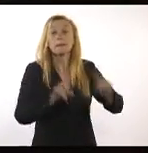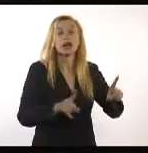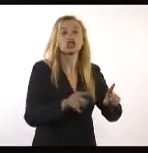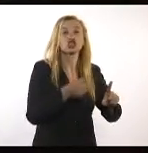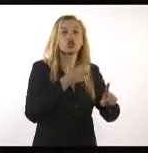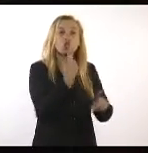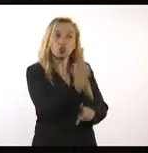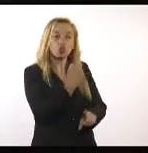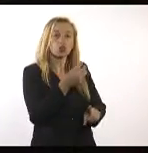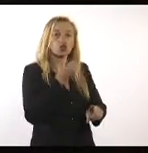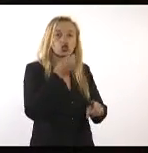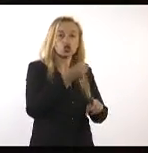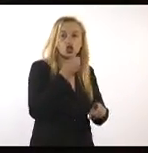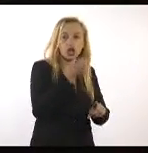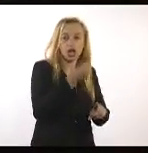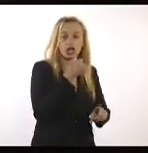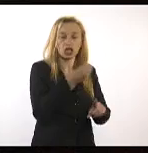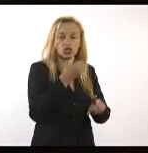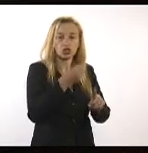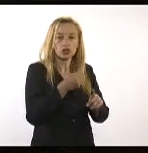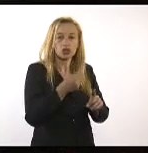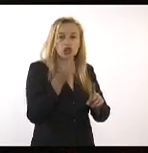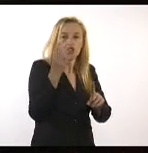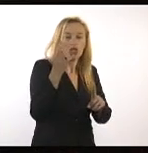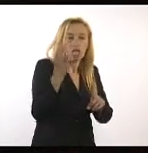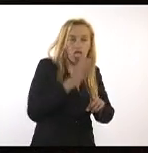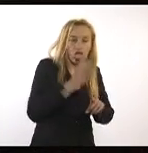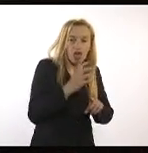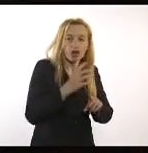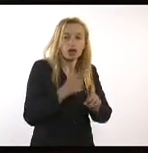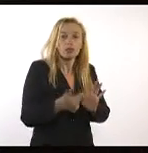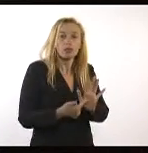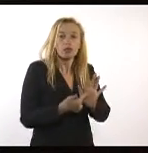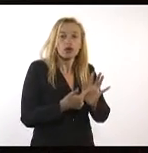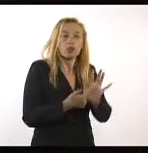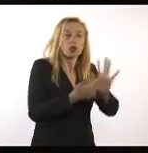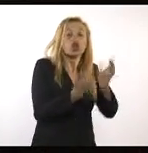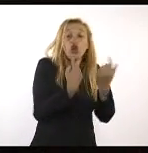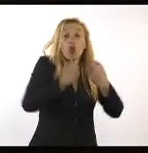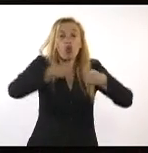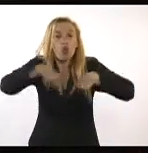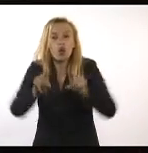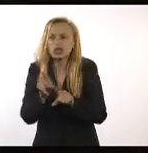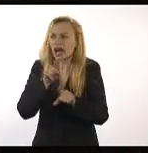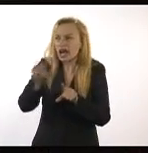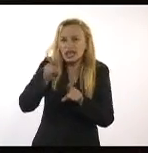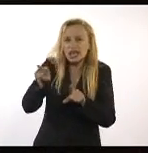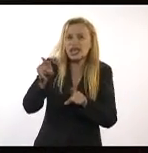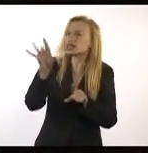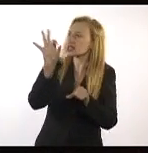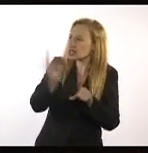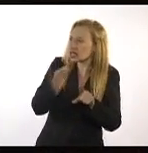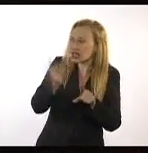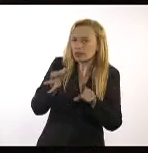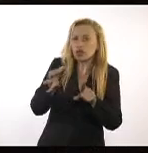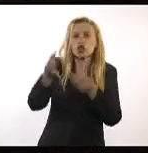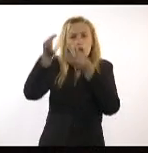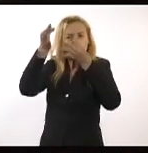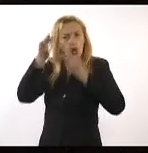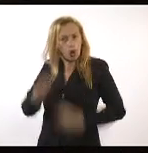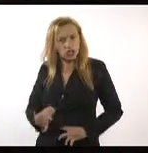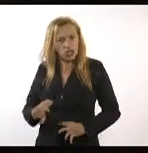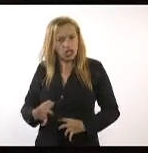jornalismo enviesado acaba de ponto contra aqueles que de forma honesta